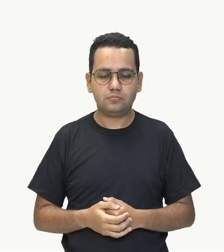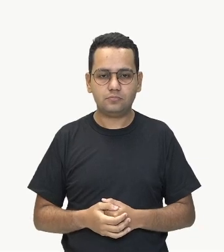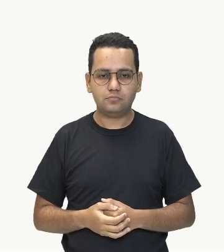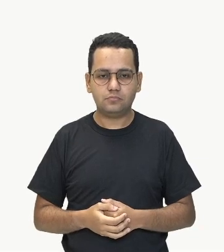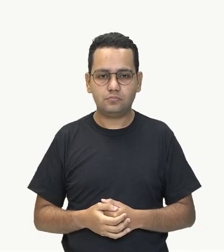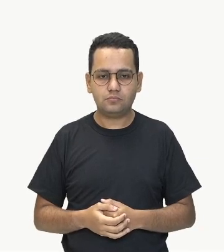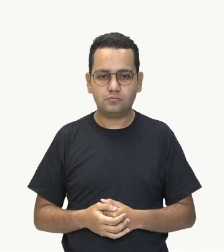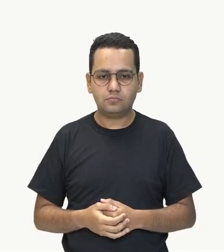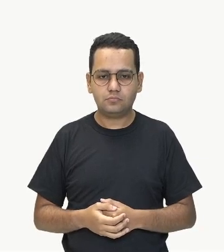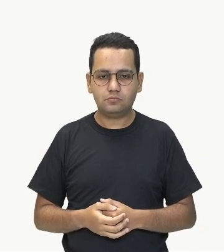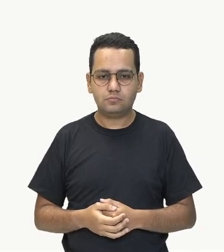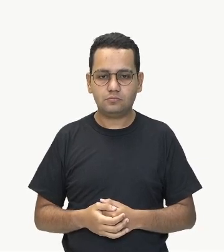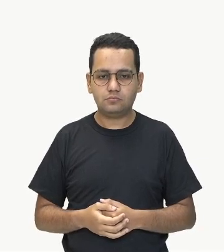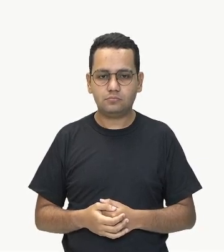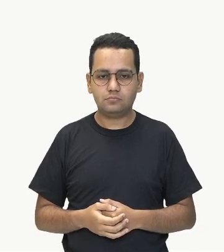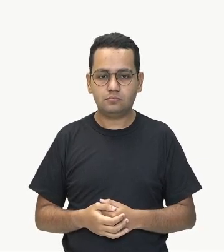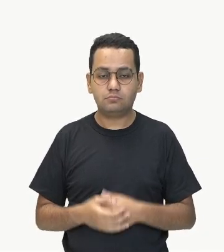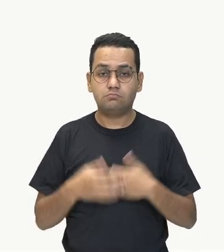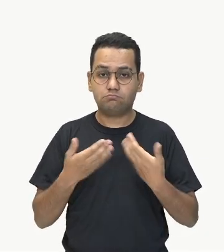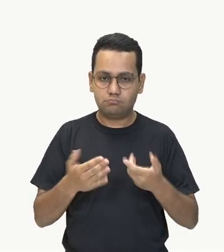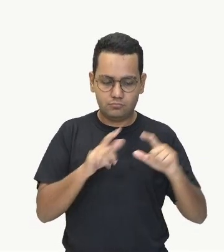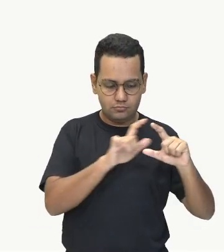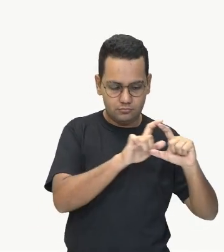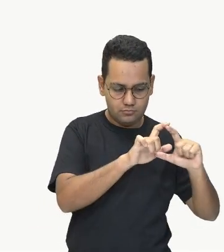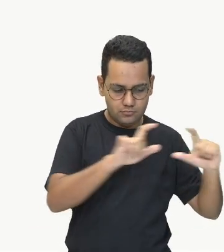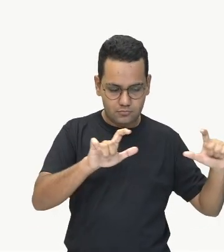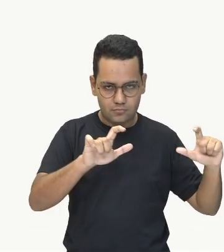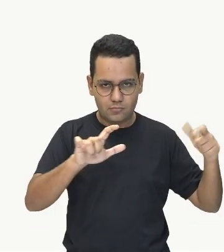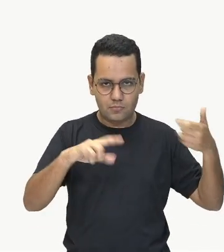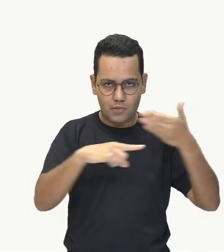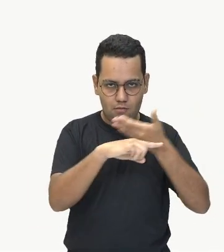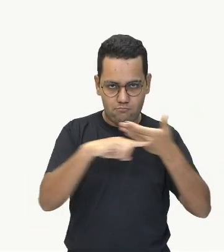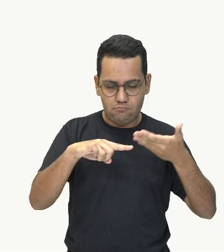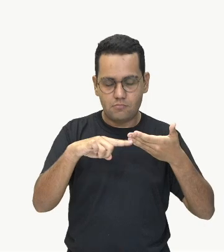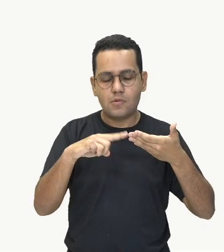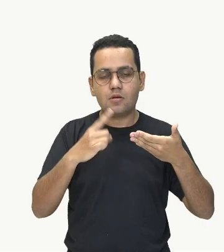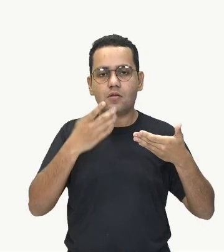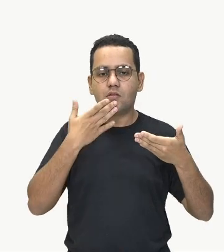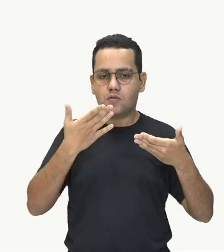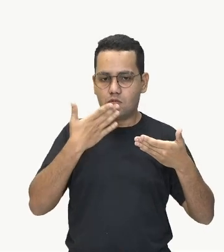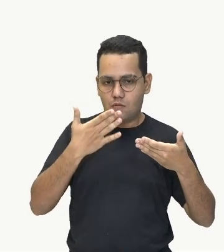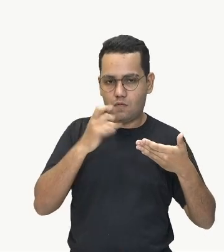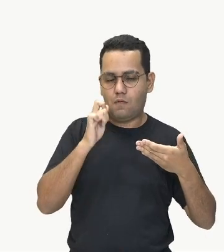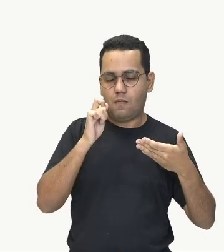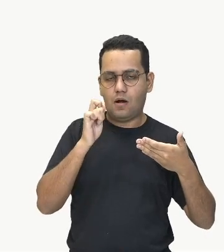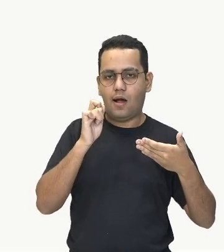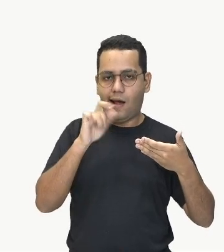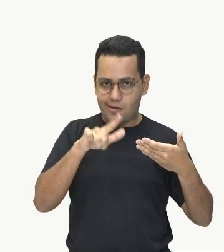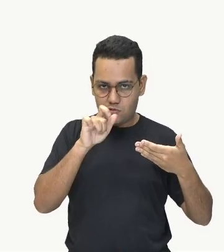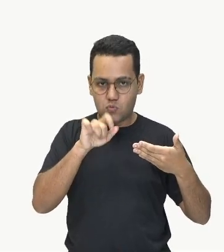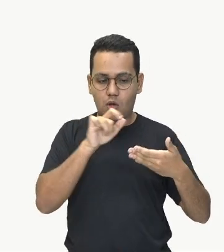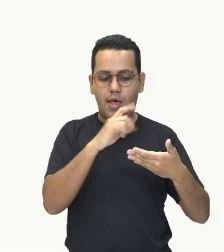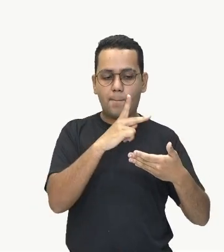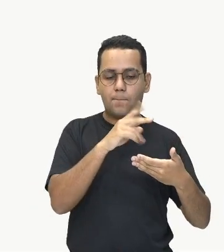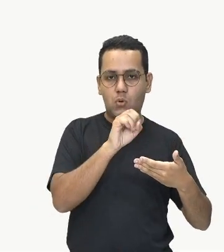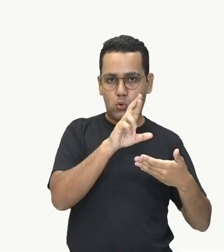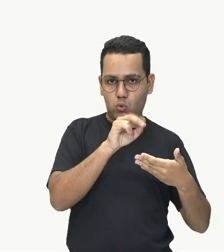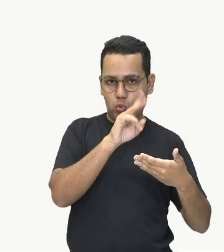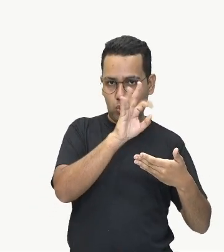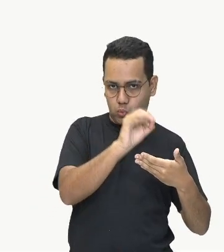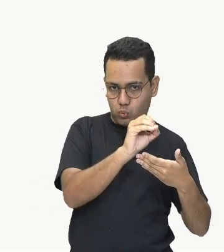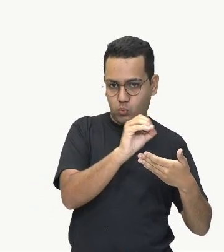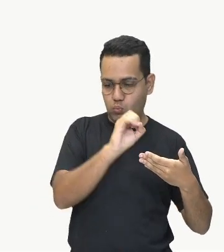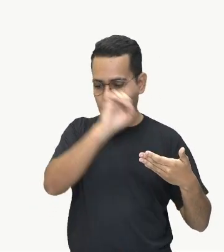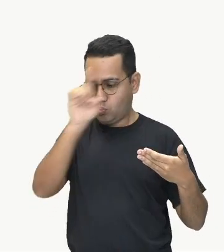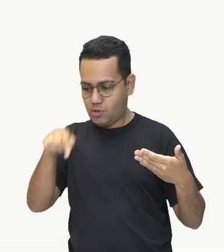aqui a entalpia do produto e a entalpia do reagente você pode